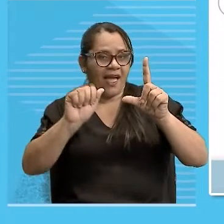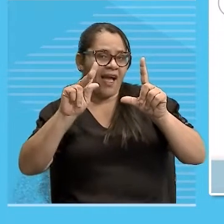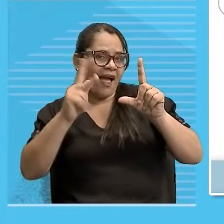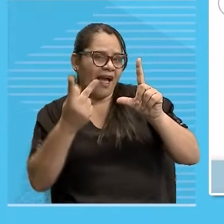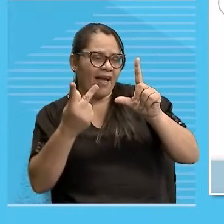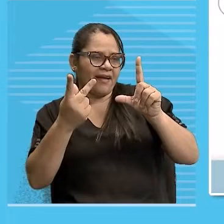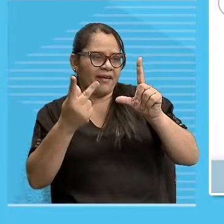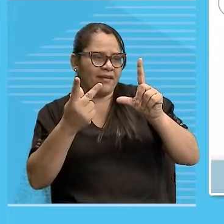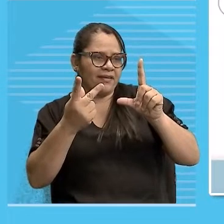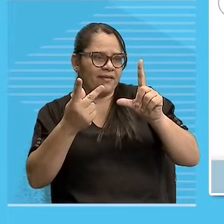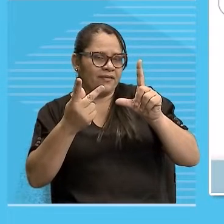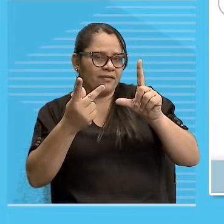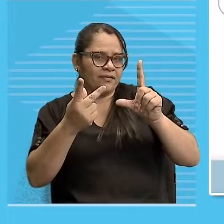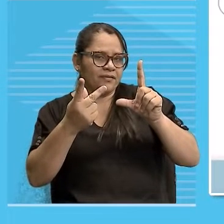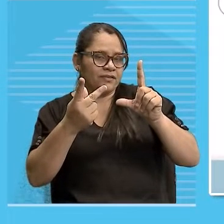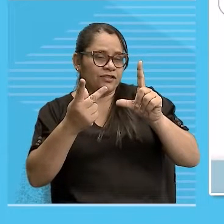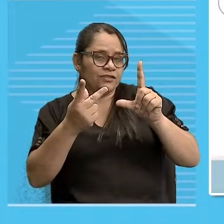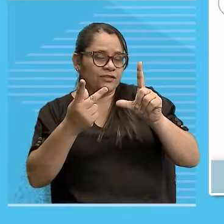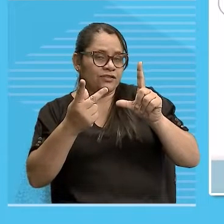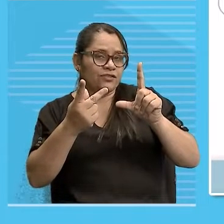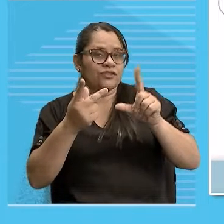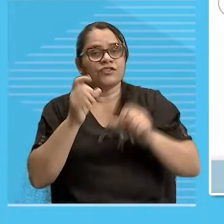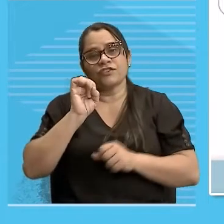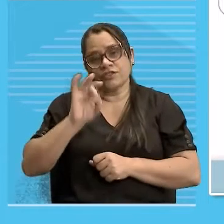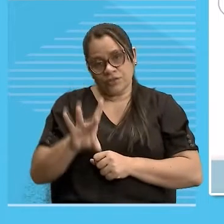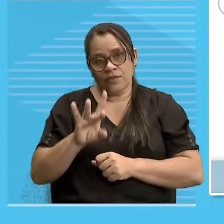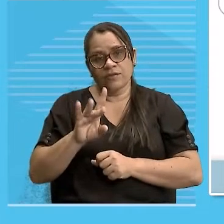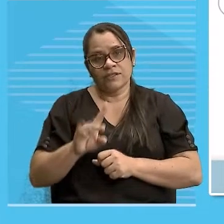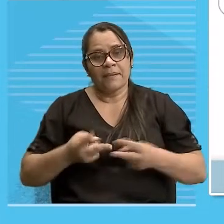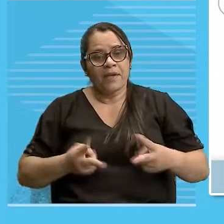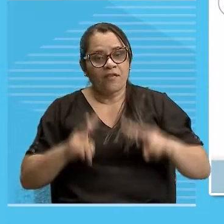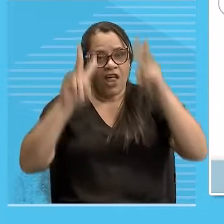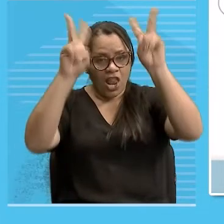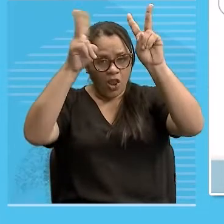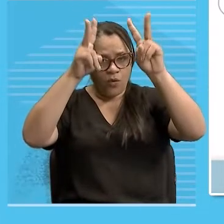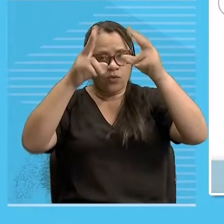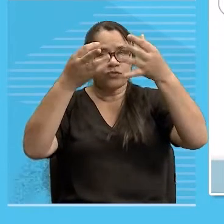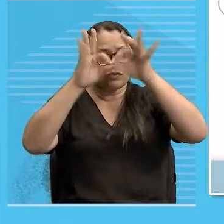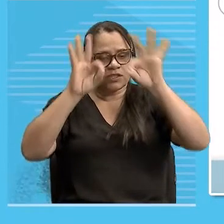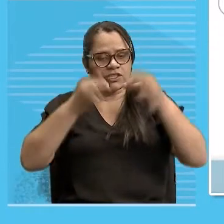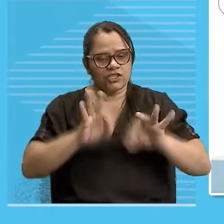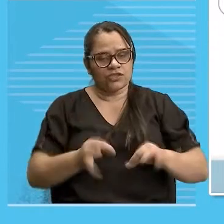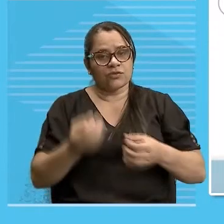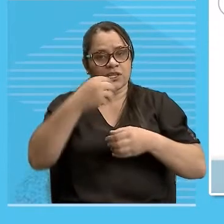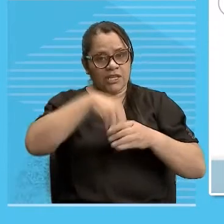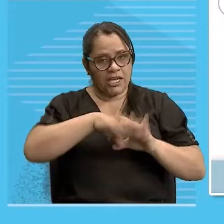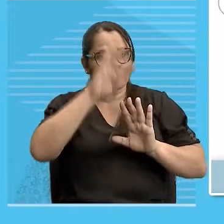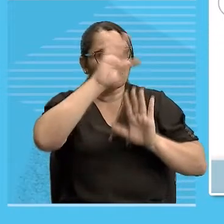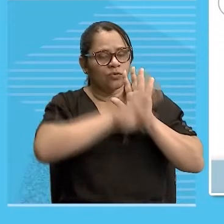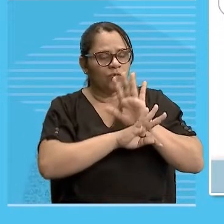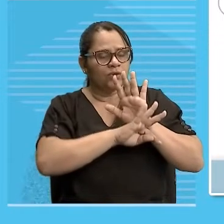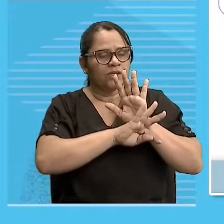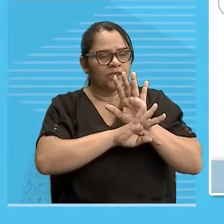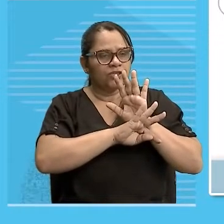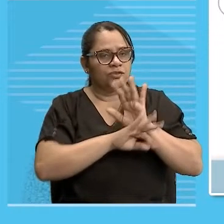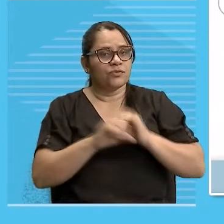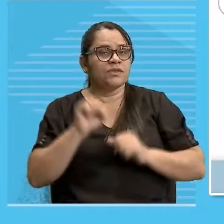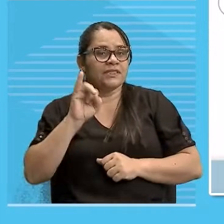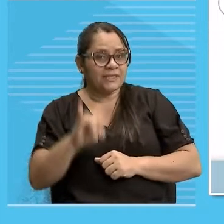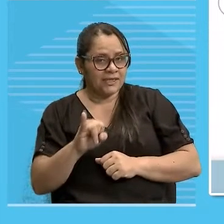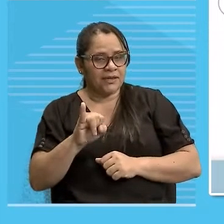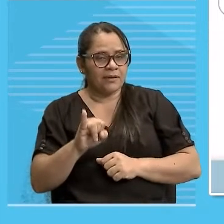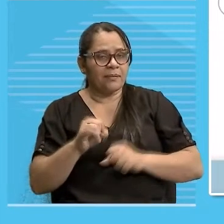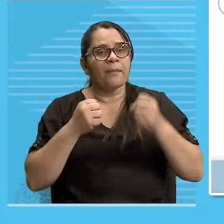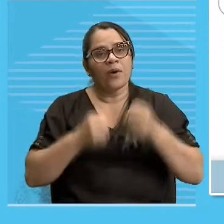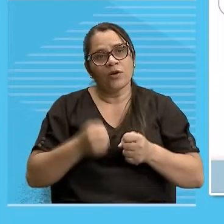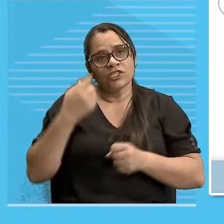estiver inserida num contexto. Do contrário, não vou saber se é emoção, se é alívio, se é decepção, tá?